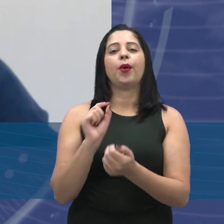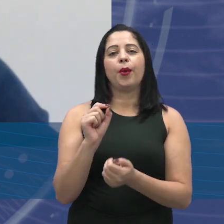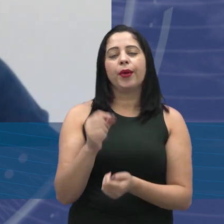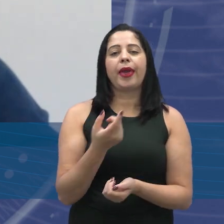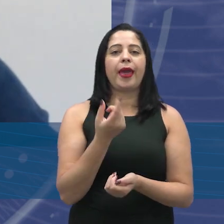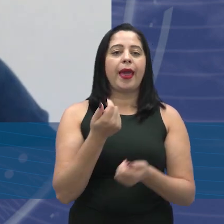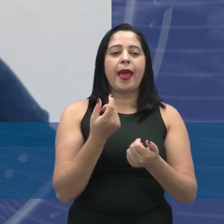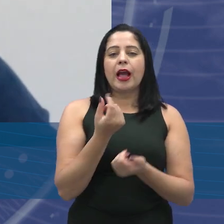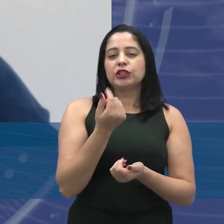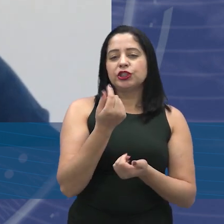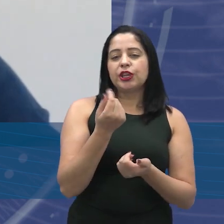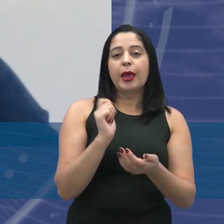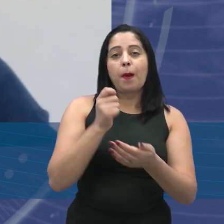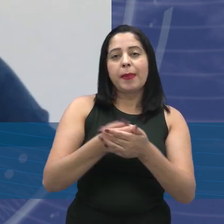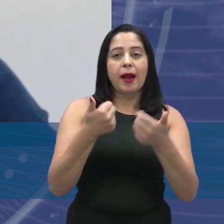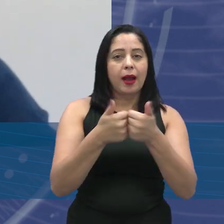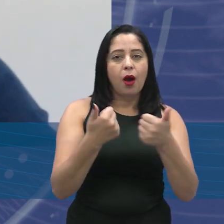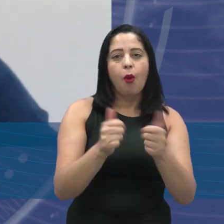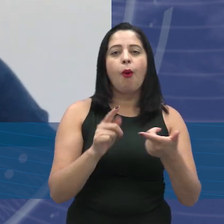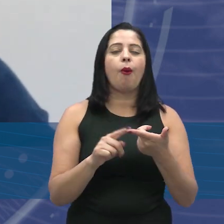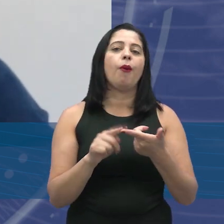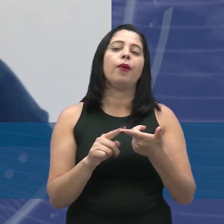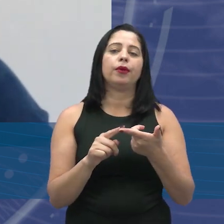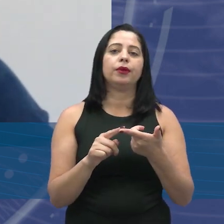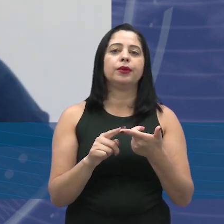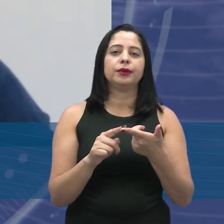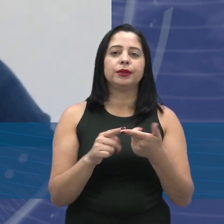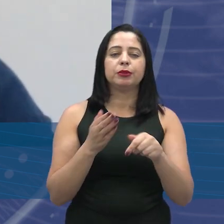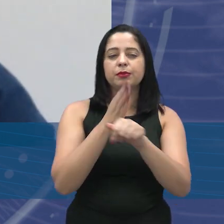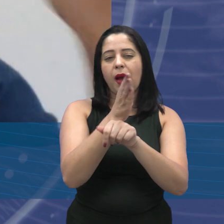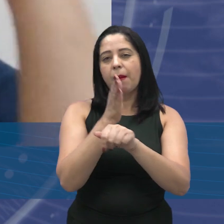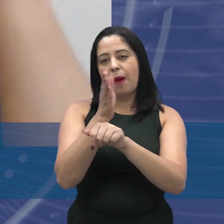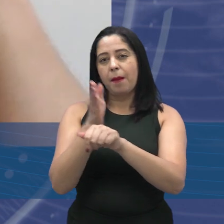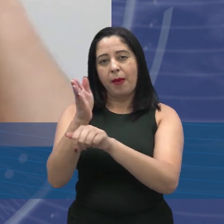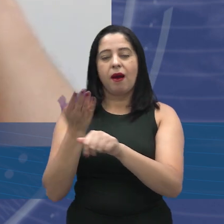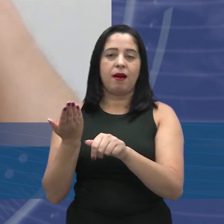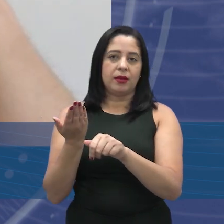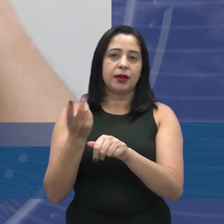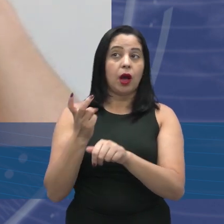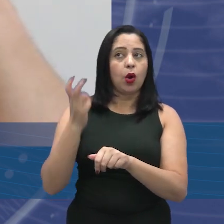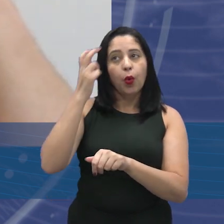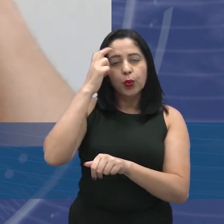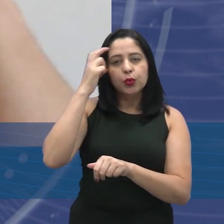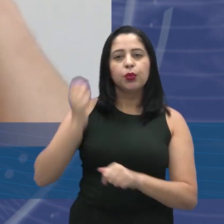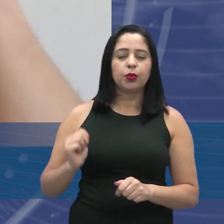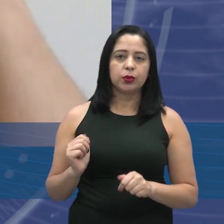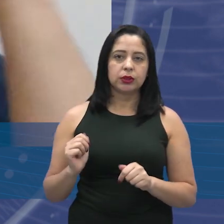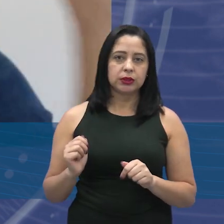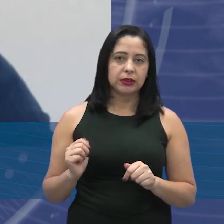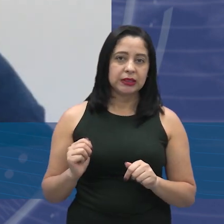transporte, educação, recreação e cultura e aquisição ou reformas de imóveis. Então, quando a gente fala